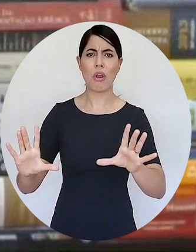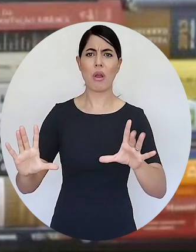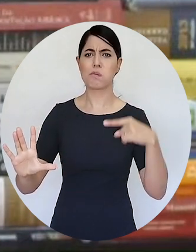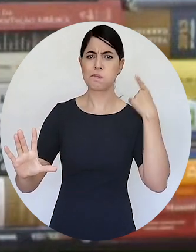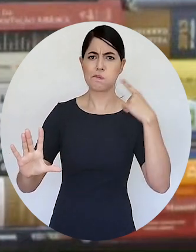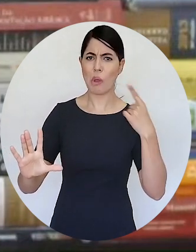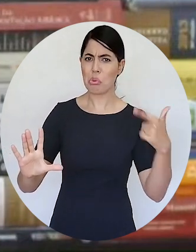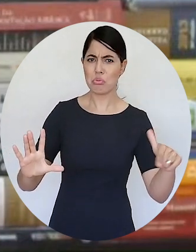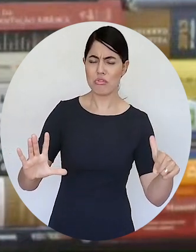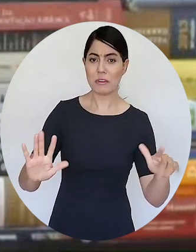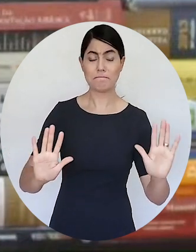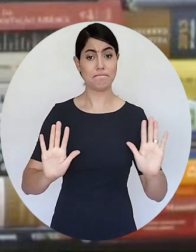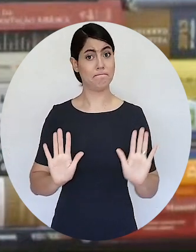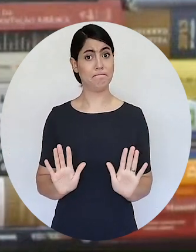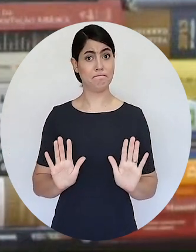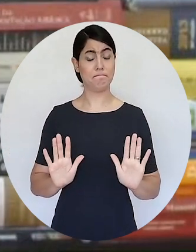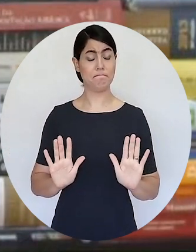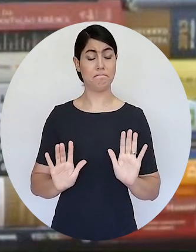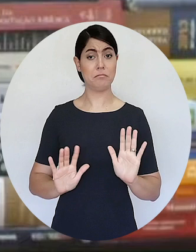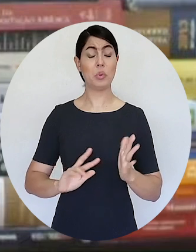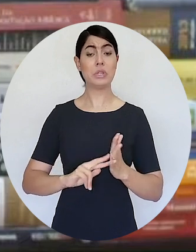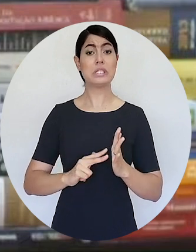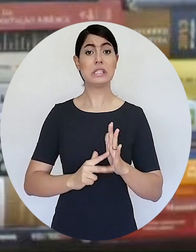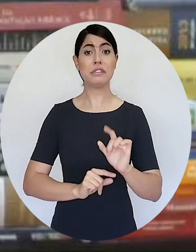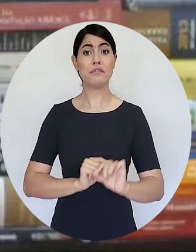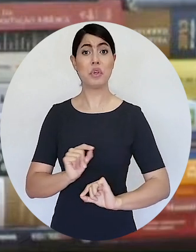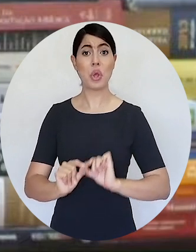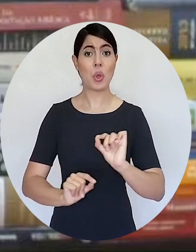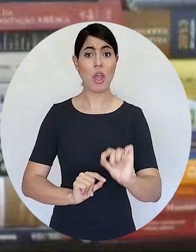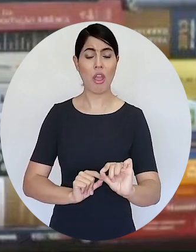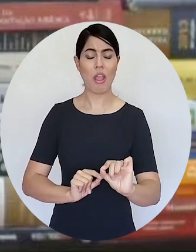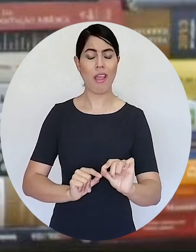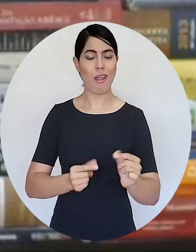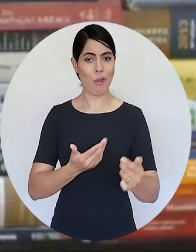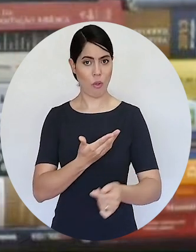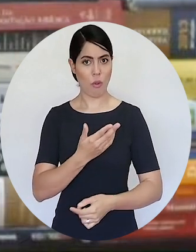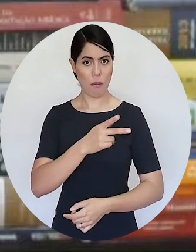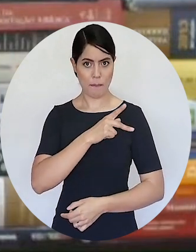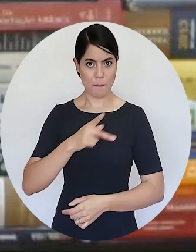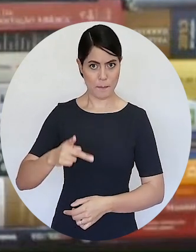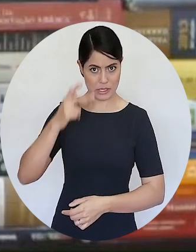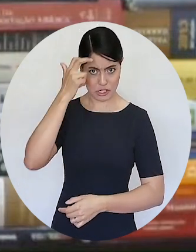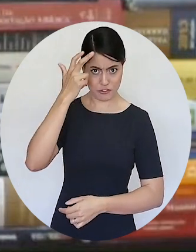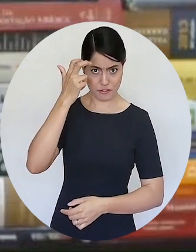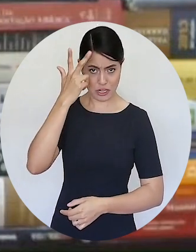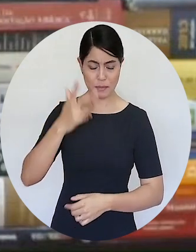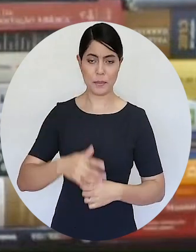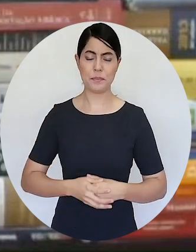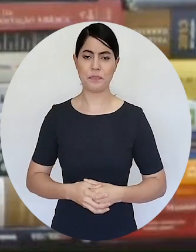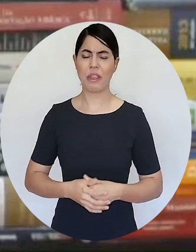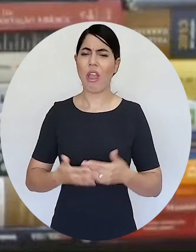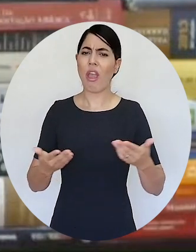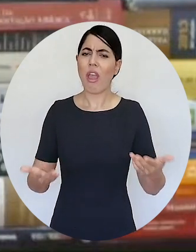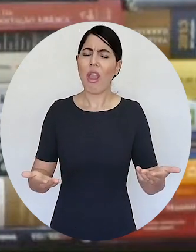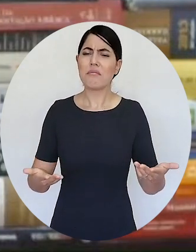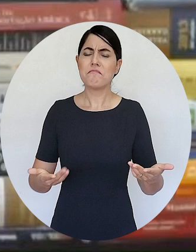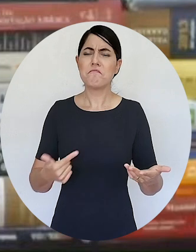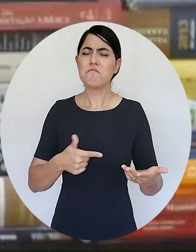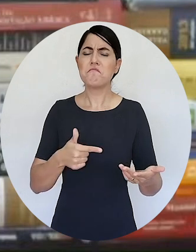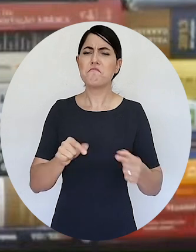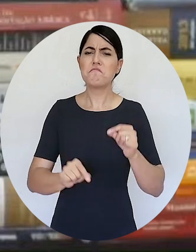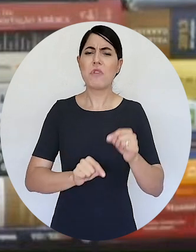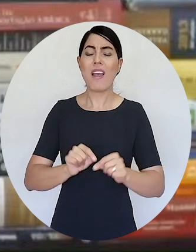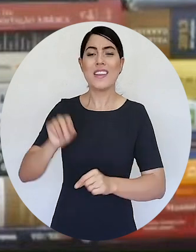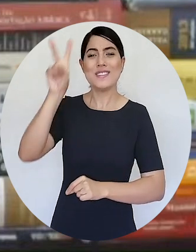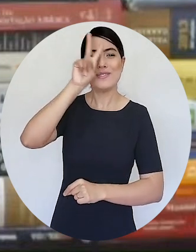democracia sem advogado, não se está verdadeiramente, presidente, a produzir uma manifestação ufanista. Isso é